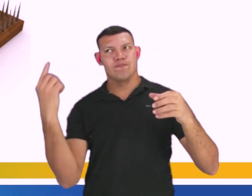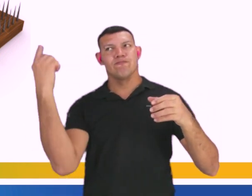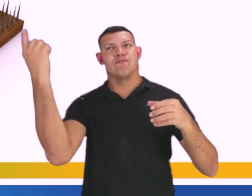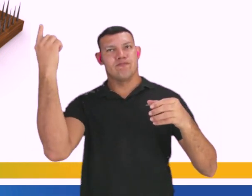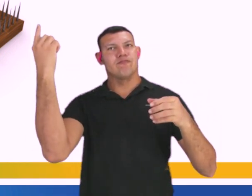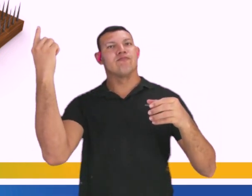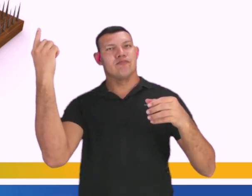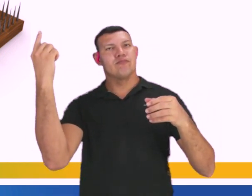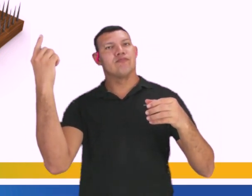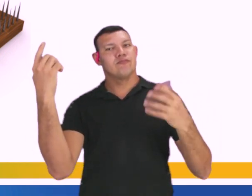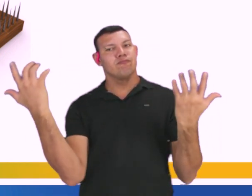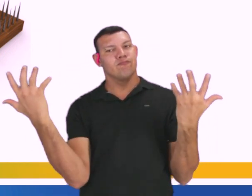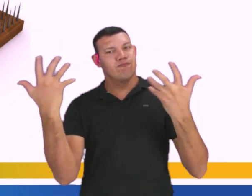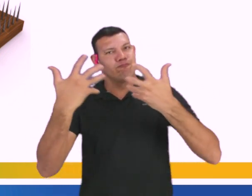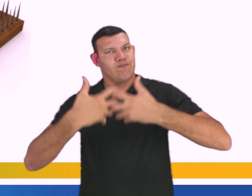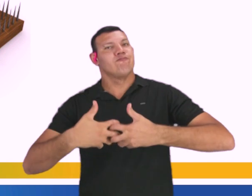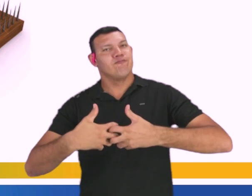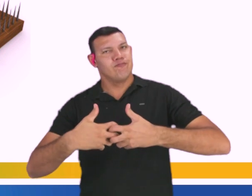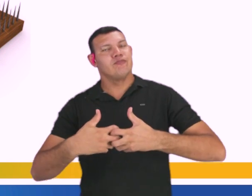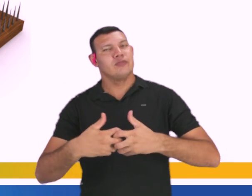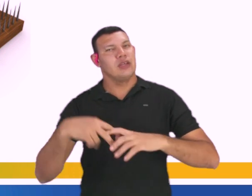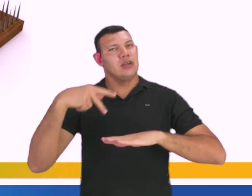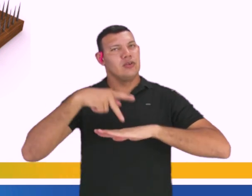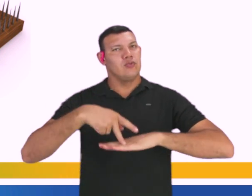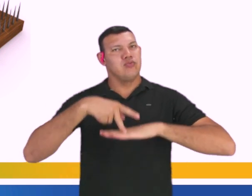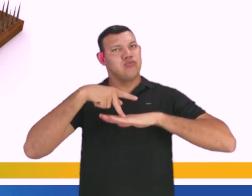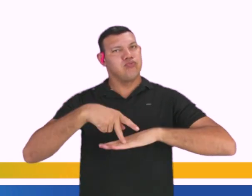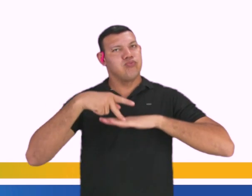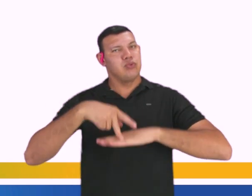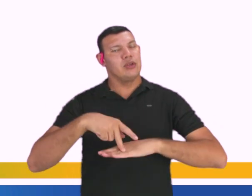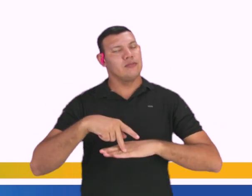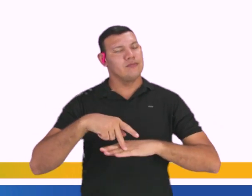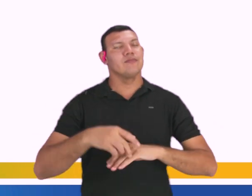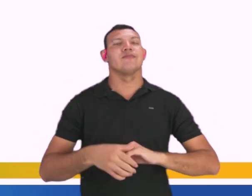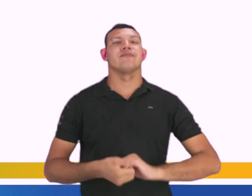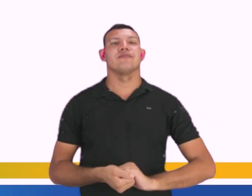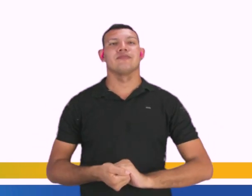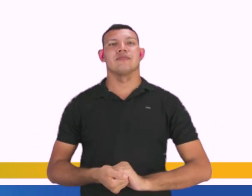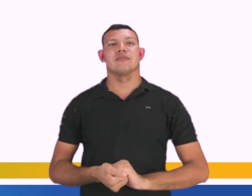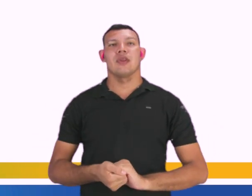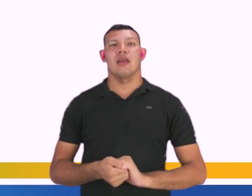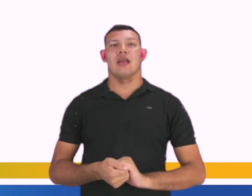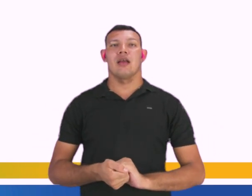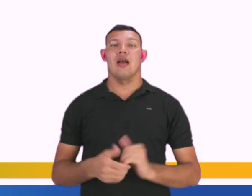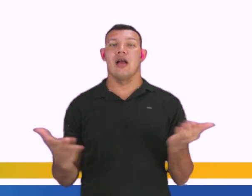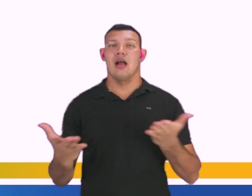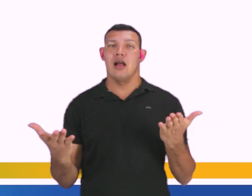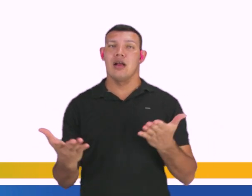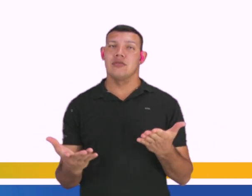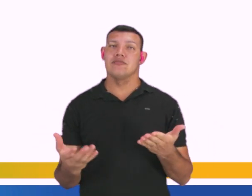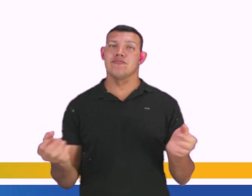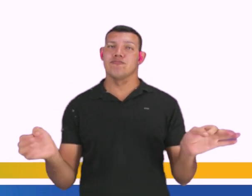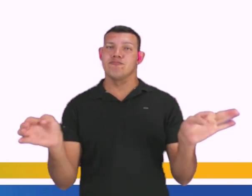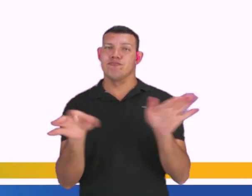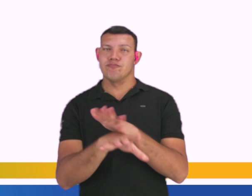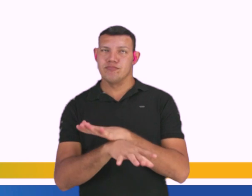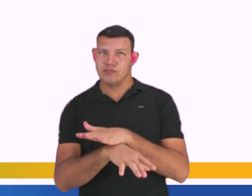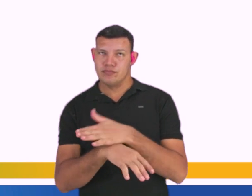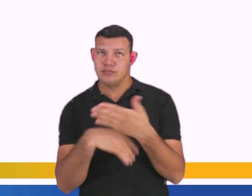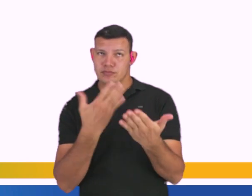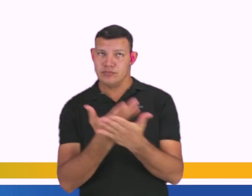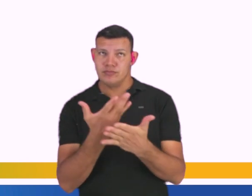na pressão de um líquido. A gente vai ver isso mais na próxima aula. Para finalizar, nós vamos exercitar. Eu trouxe uma imagem